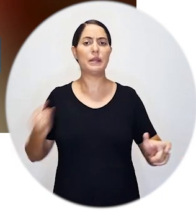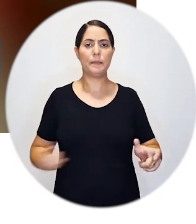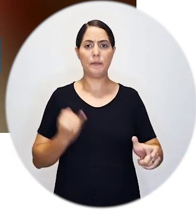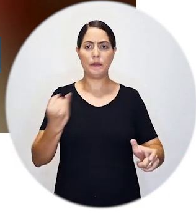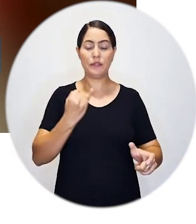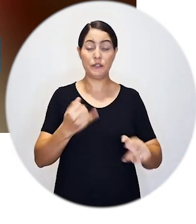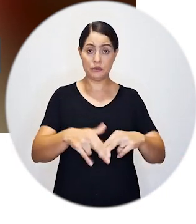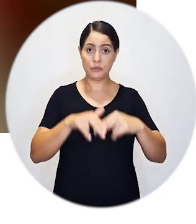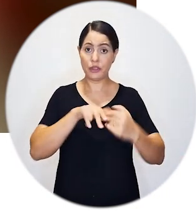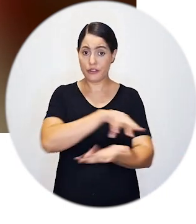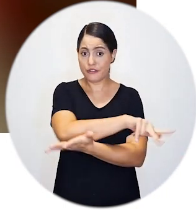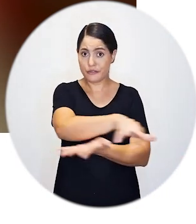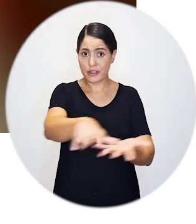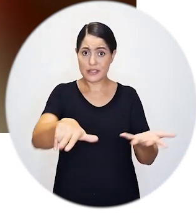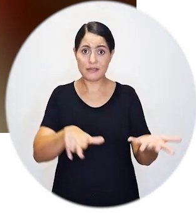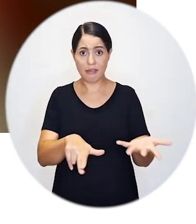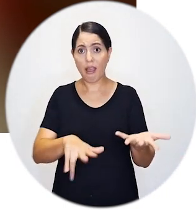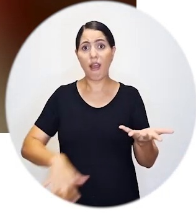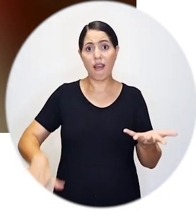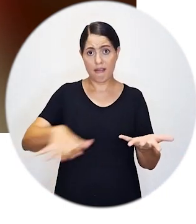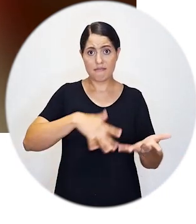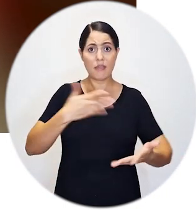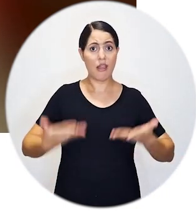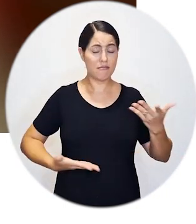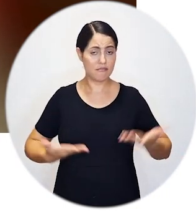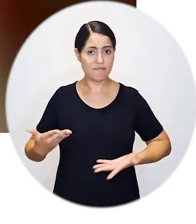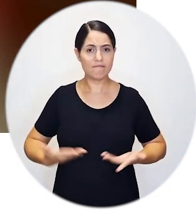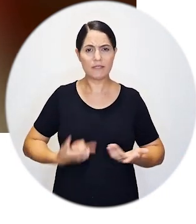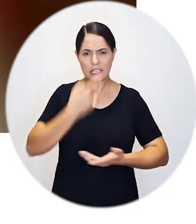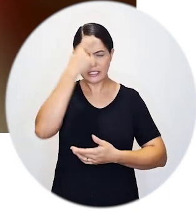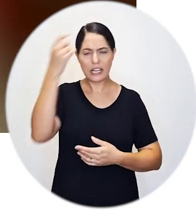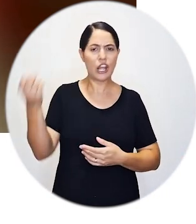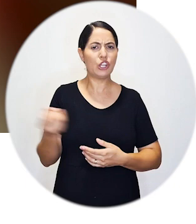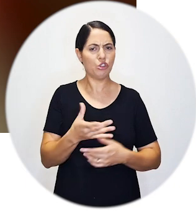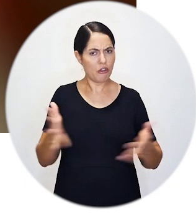setor. A diversidade promove a criatividade